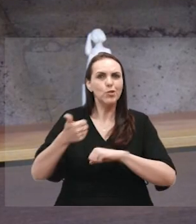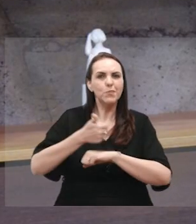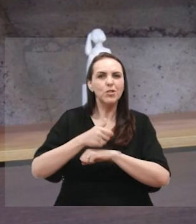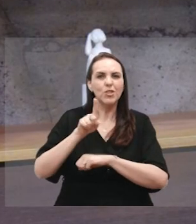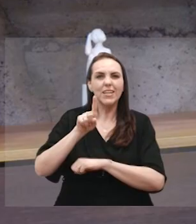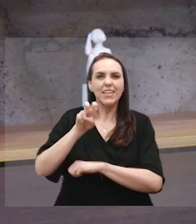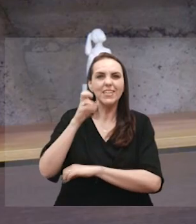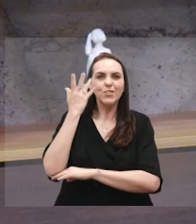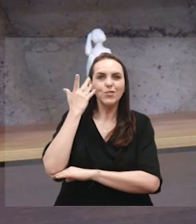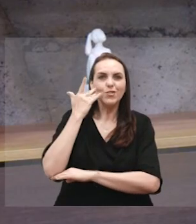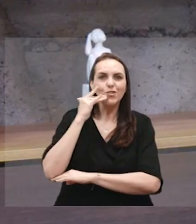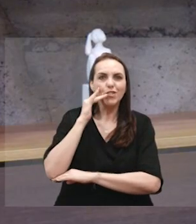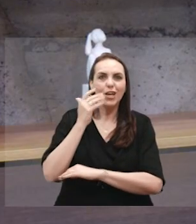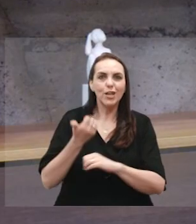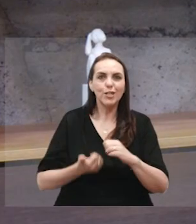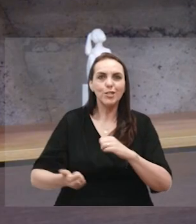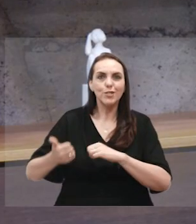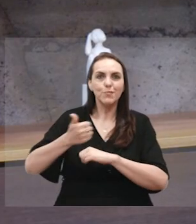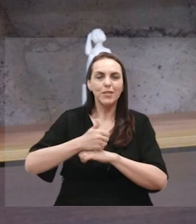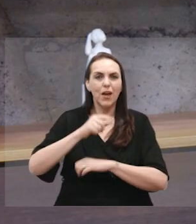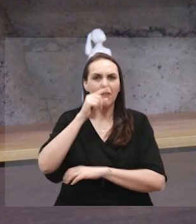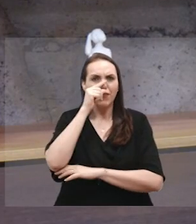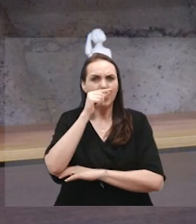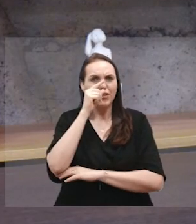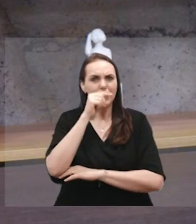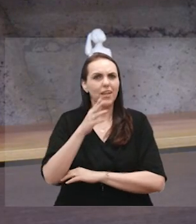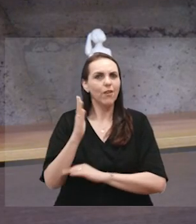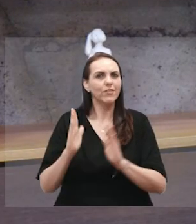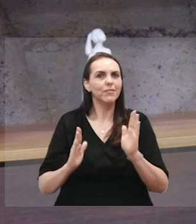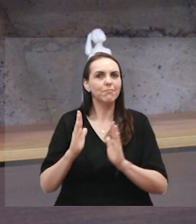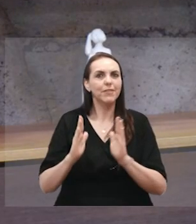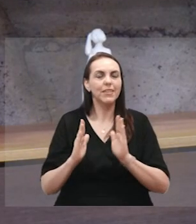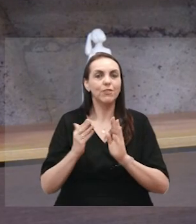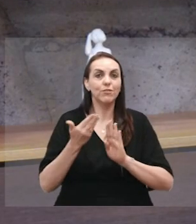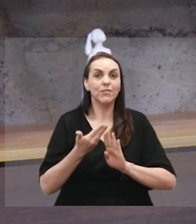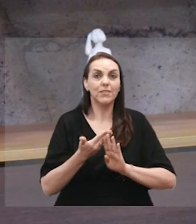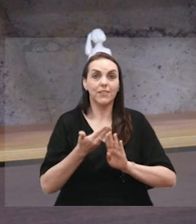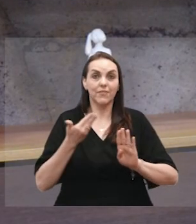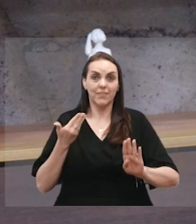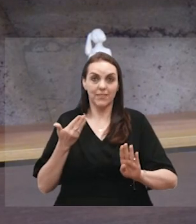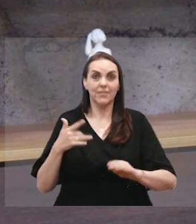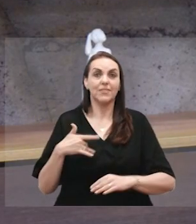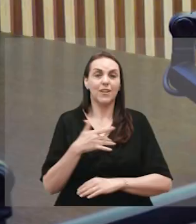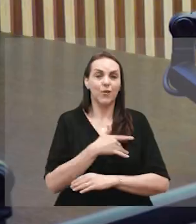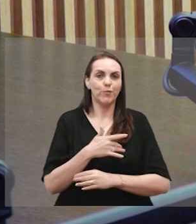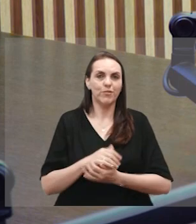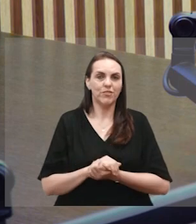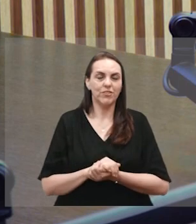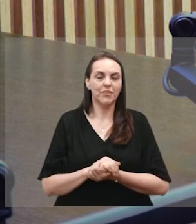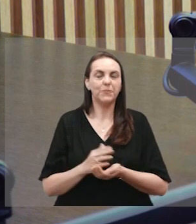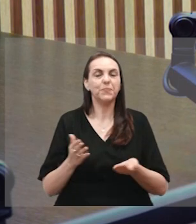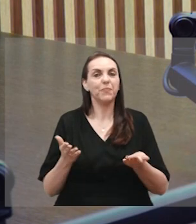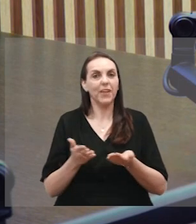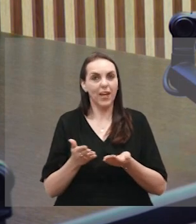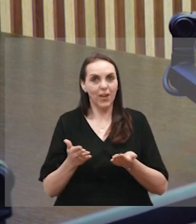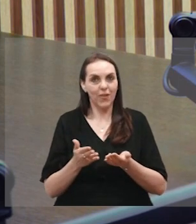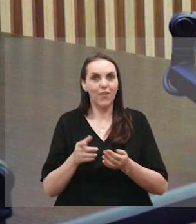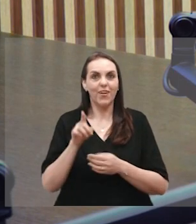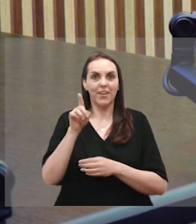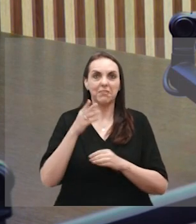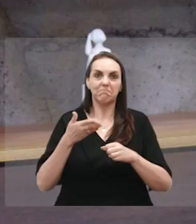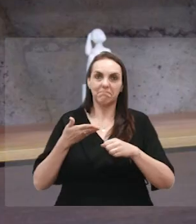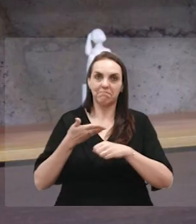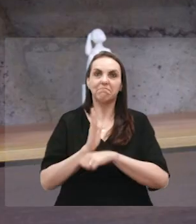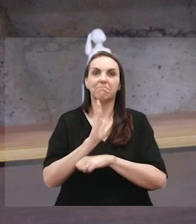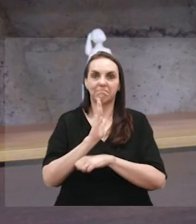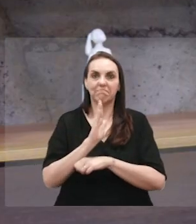estou enganado, o vereador Sandro Fantinel, num período que ele entrou em licença saúde. E agora o